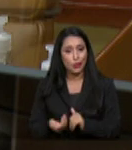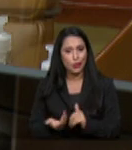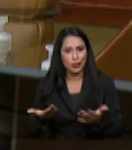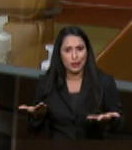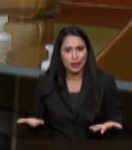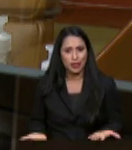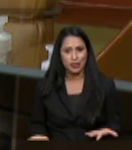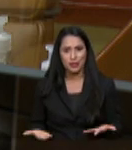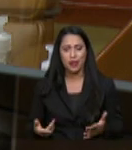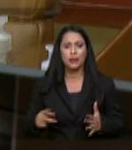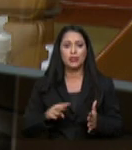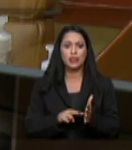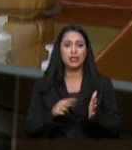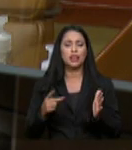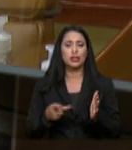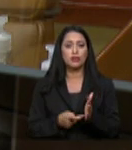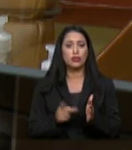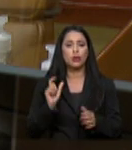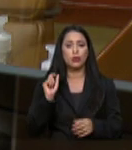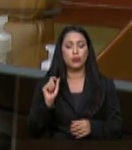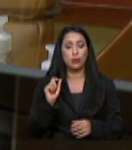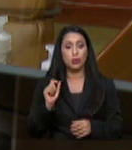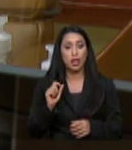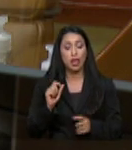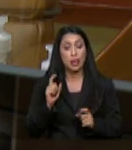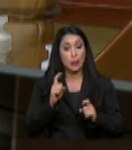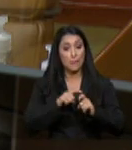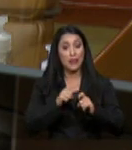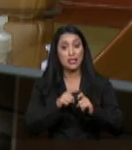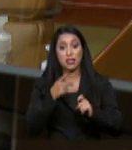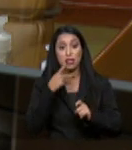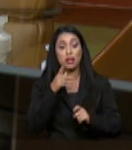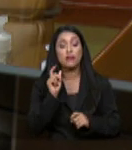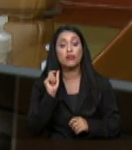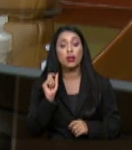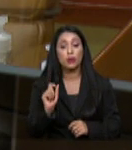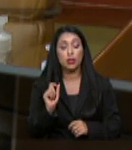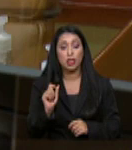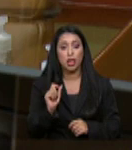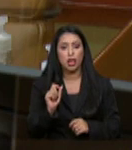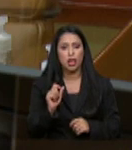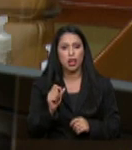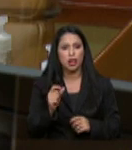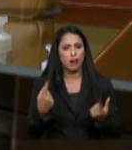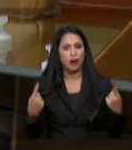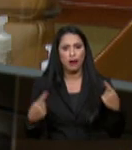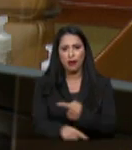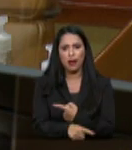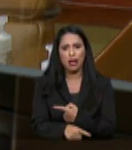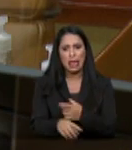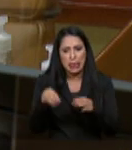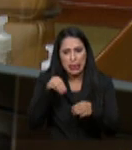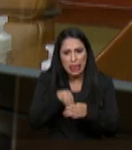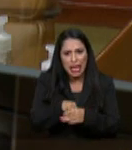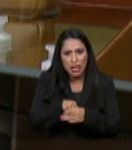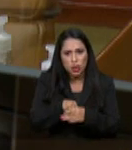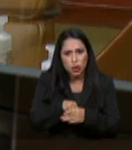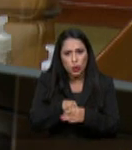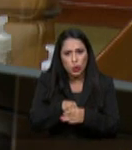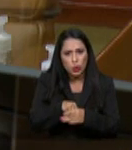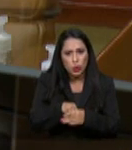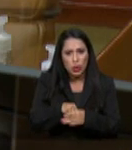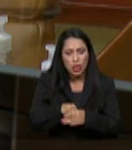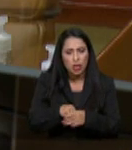nós temos neste caso que medicina se chama a entropia negativa destrói-se de dentro para fora